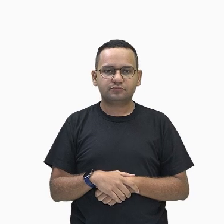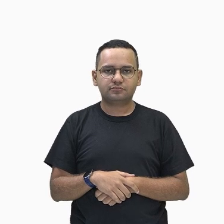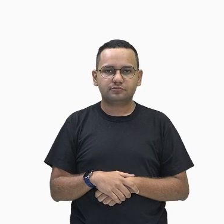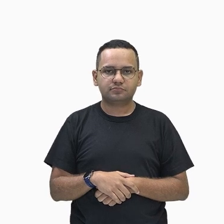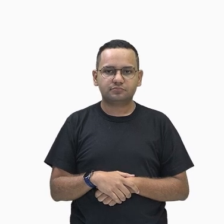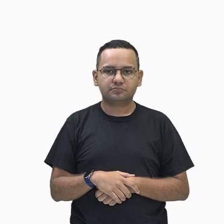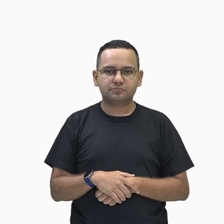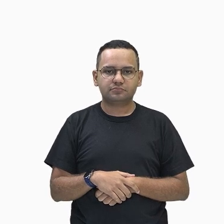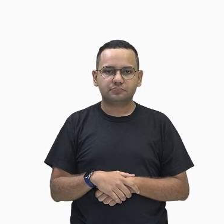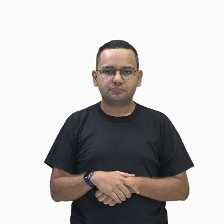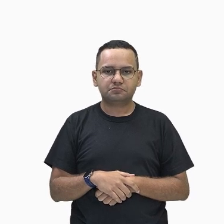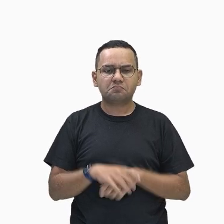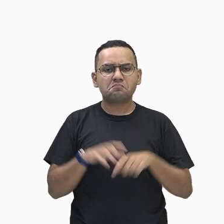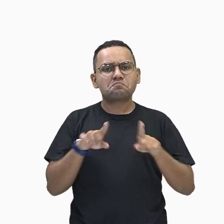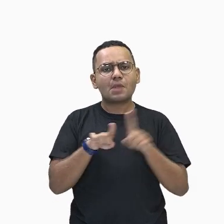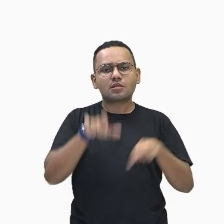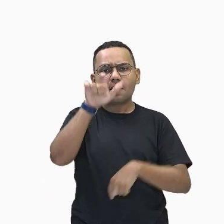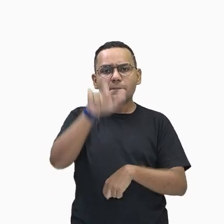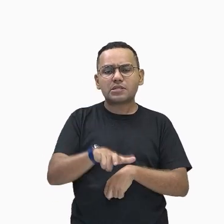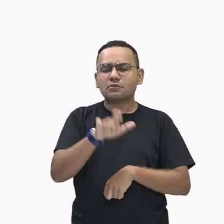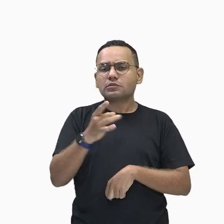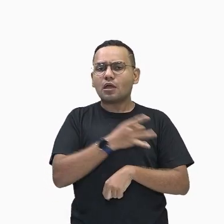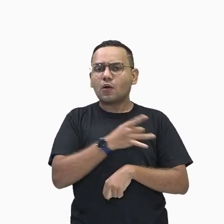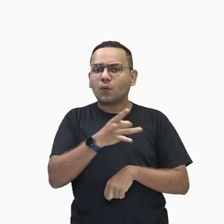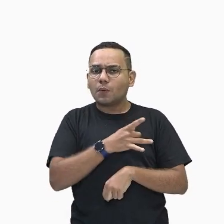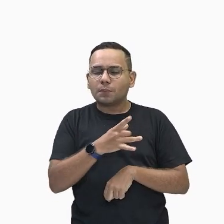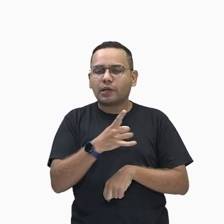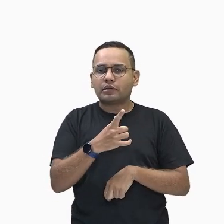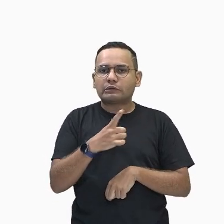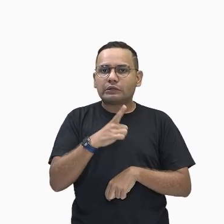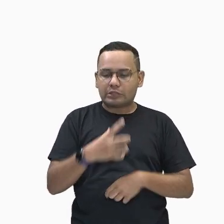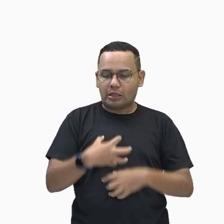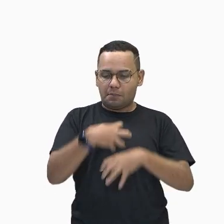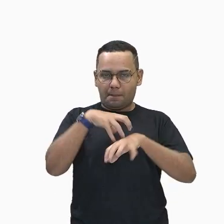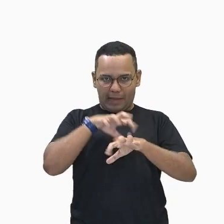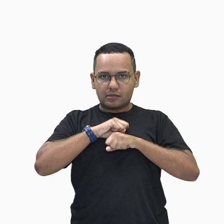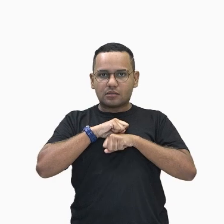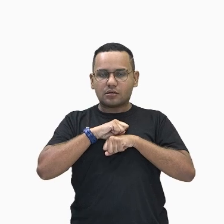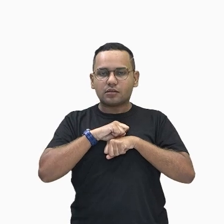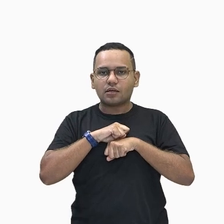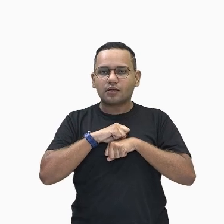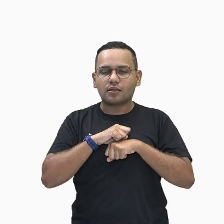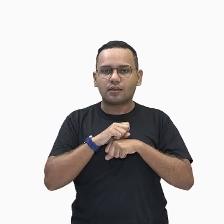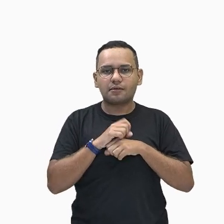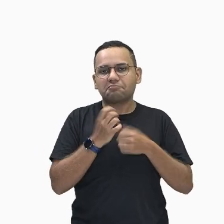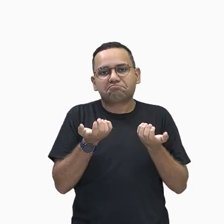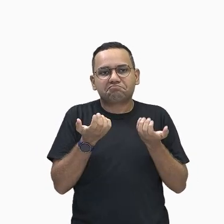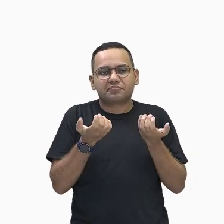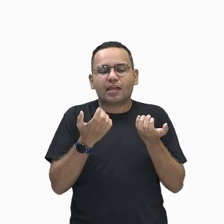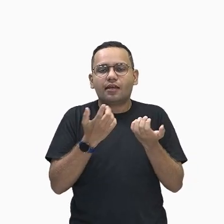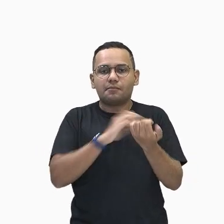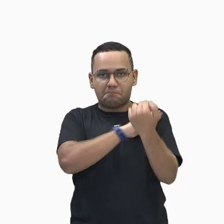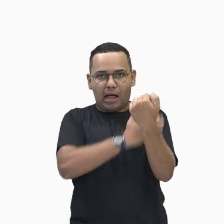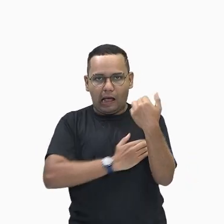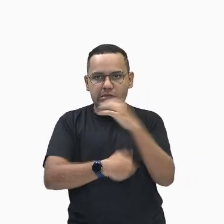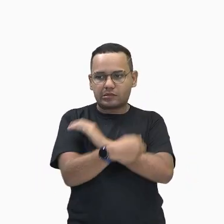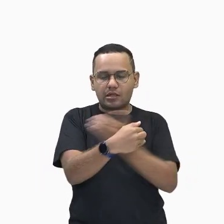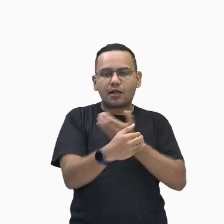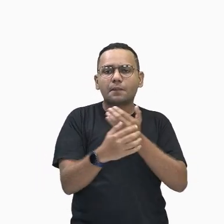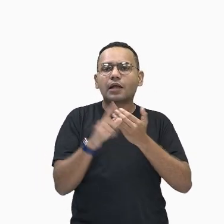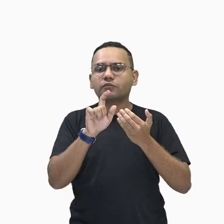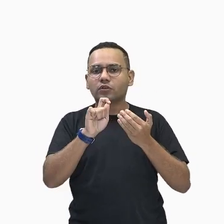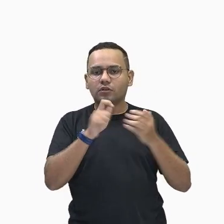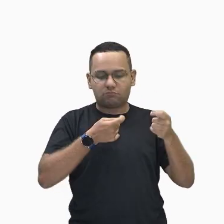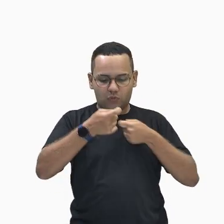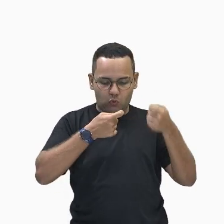indivíduo ele tem esse medo excessivo de ganhar peso e isso acaba provocando restrição a alimentar e redução